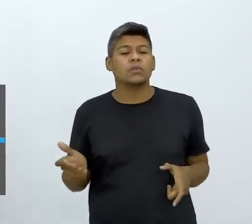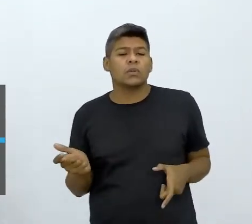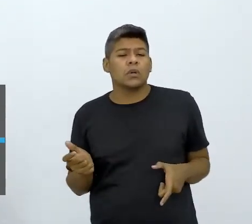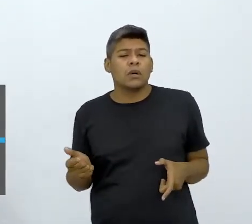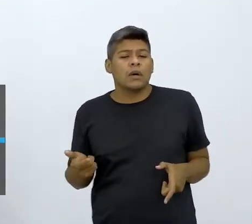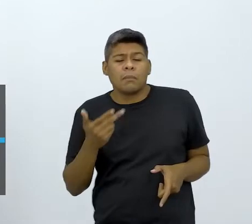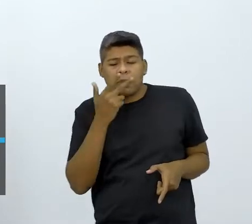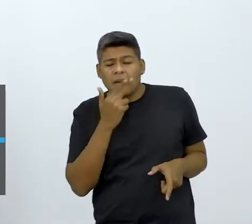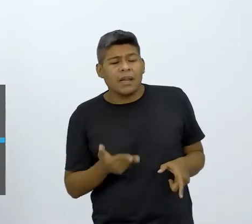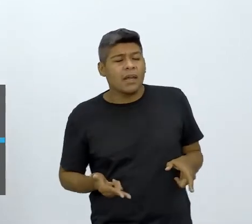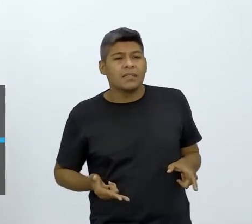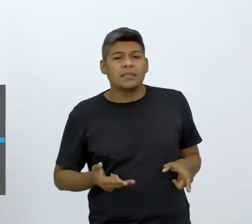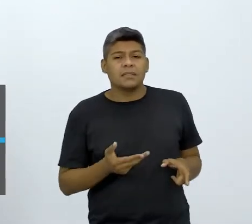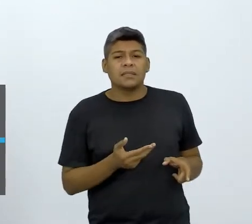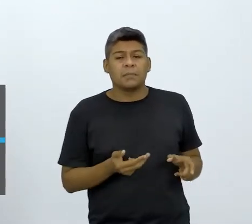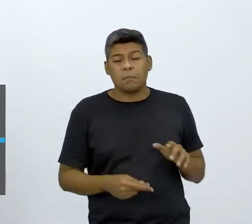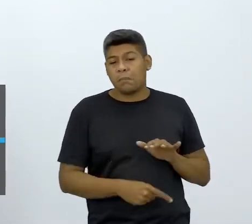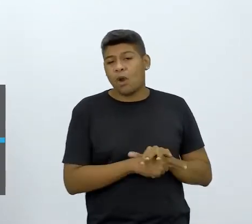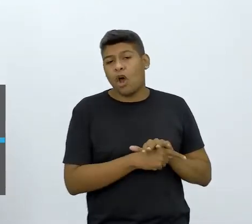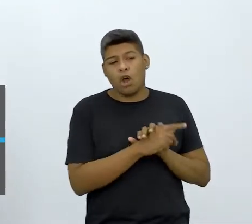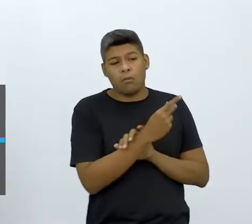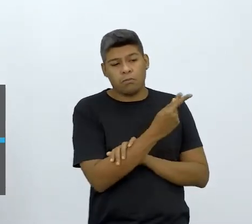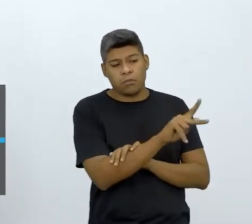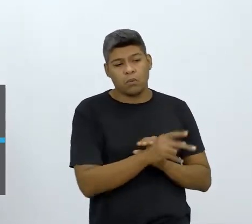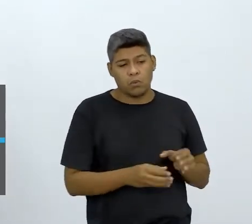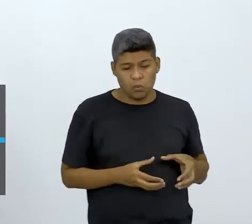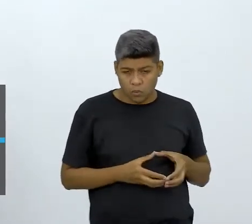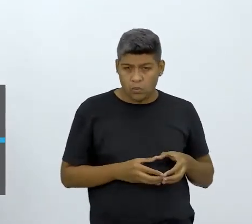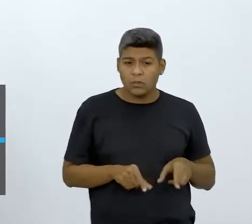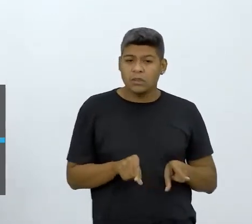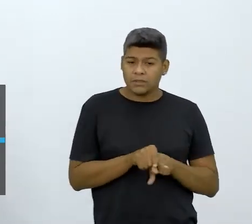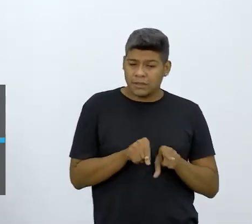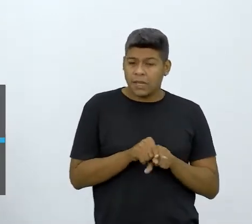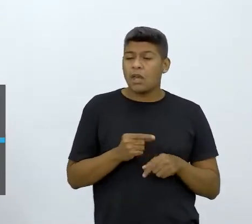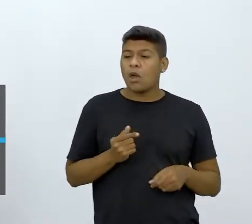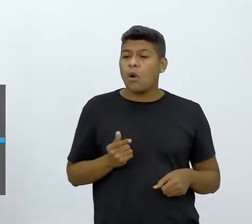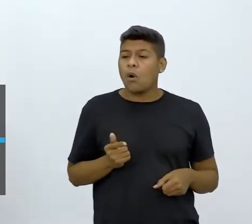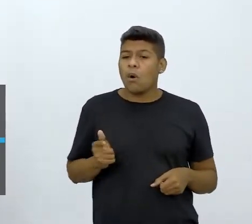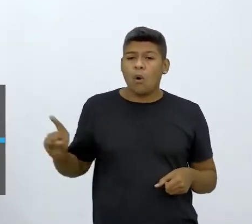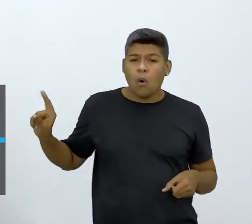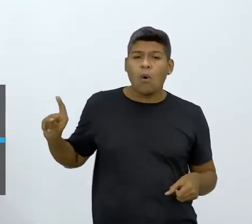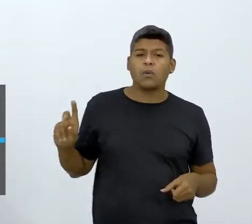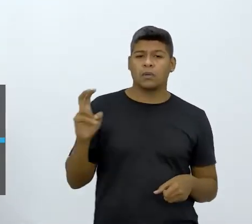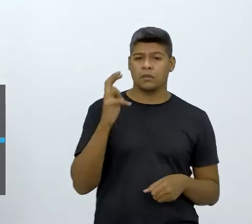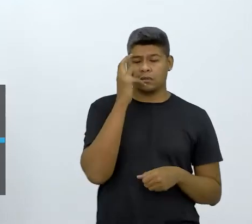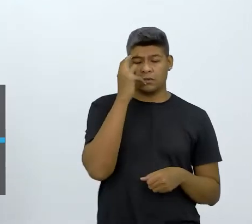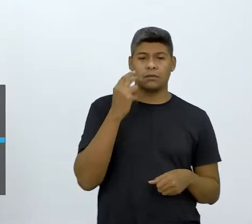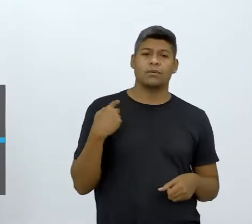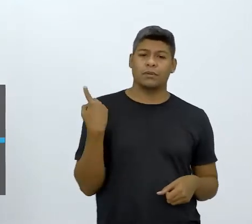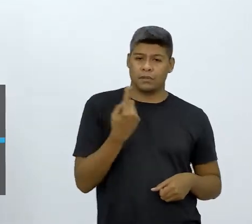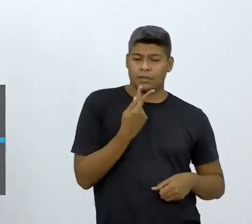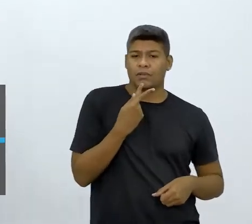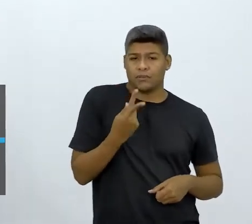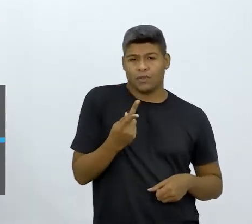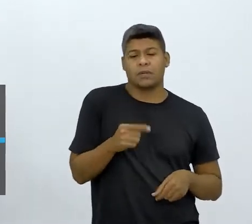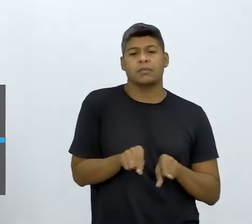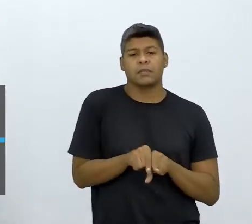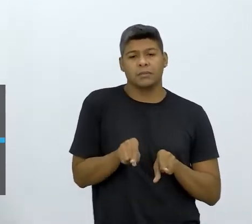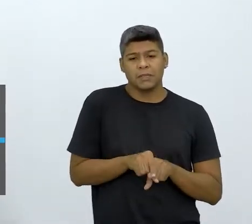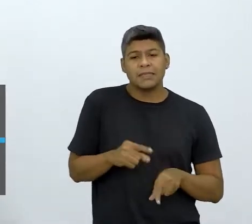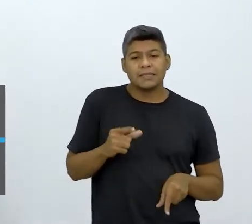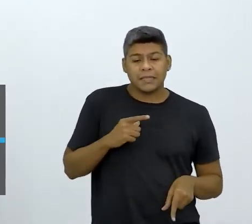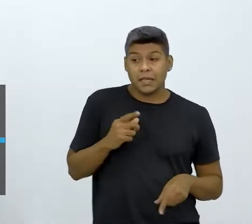são característicos daquele grupo, né? E ainda tem também as contraculturas, que nós já falamos também, né? E temos